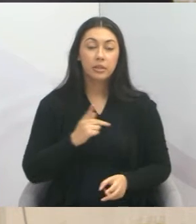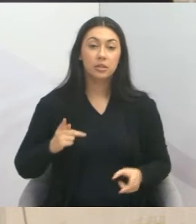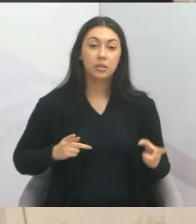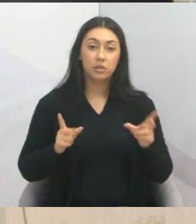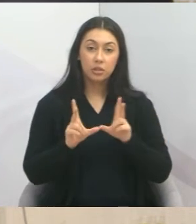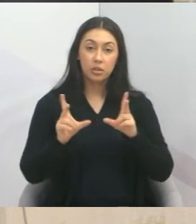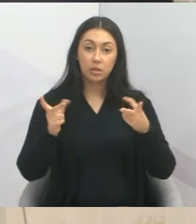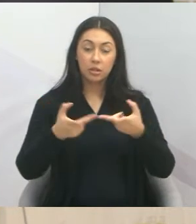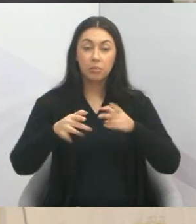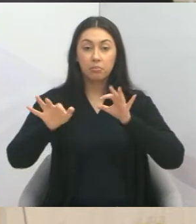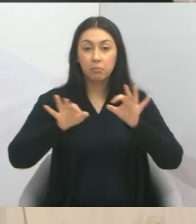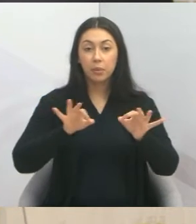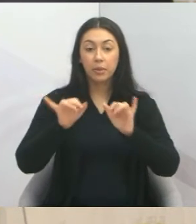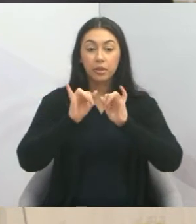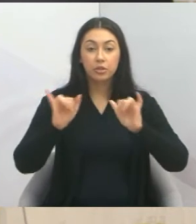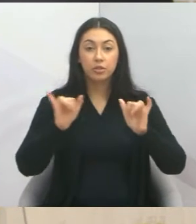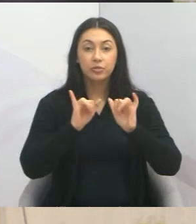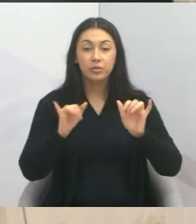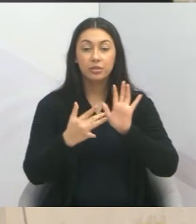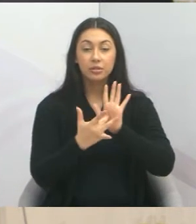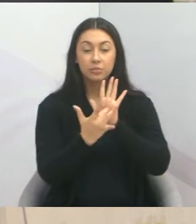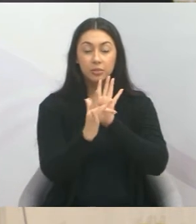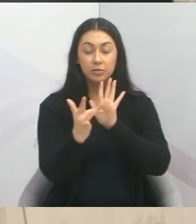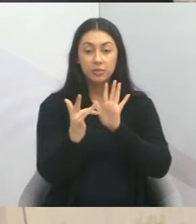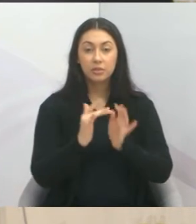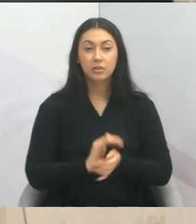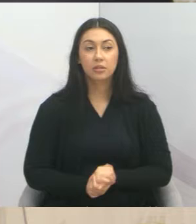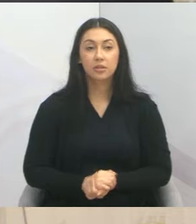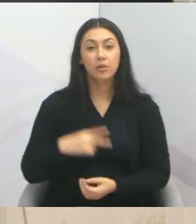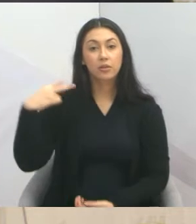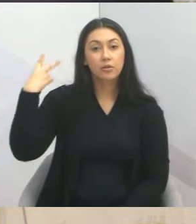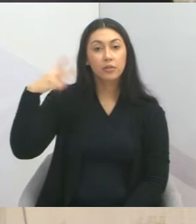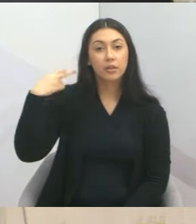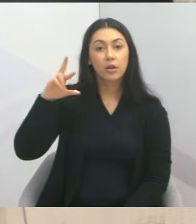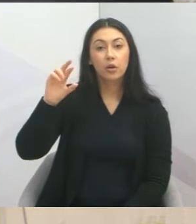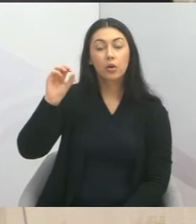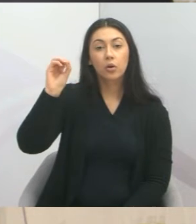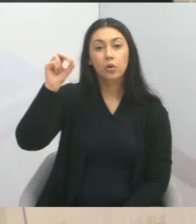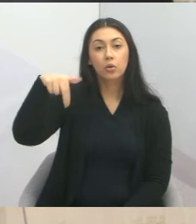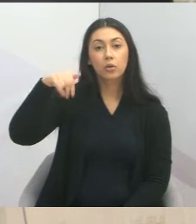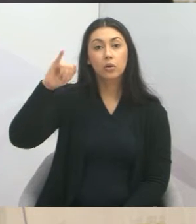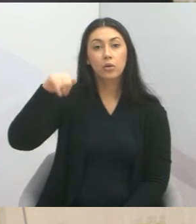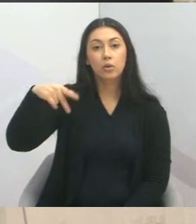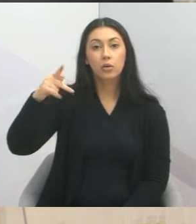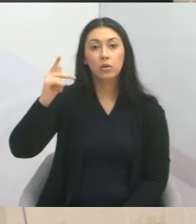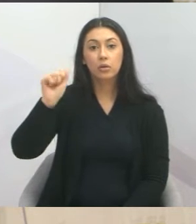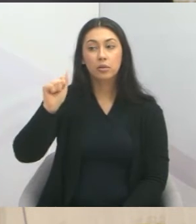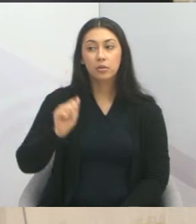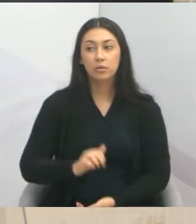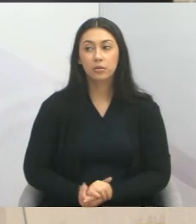seja adotados previdência habituais para a divulgação da presente manifestação Vereador rolinha